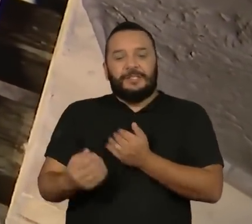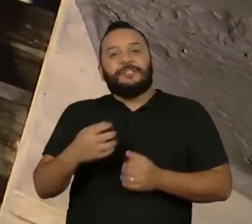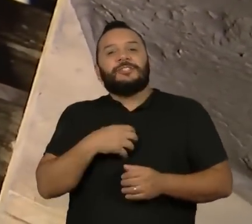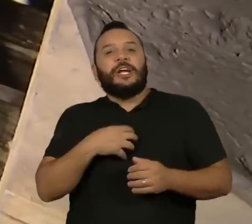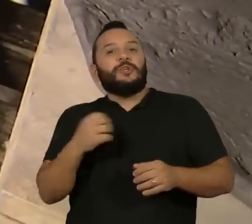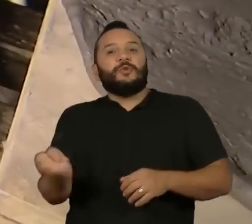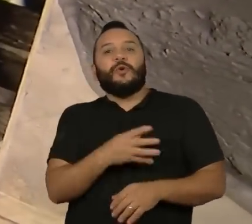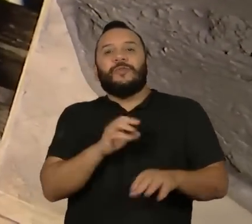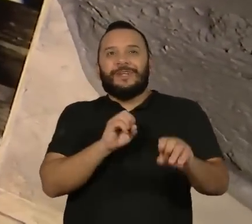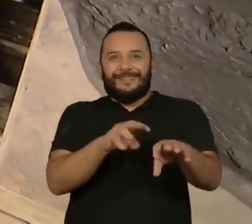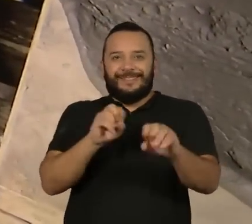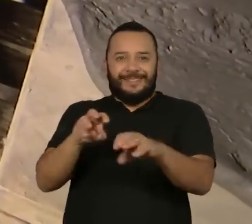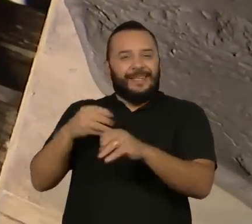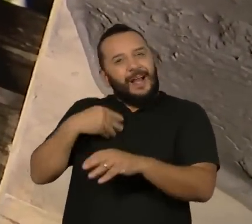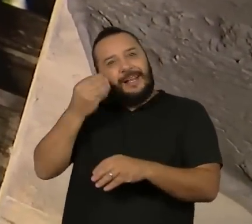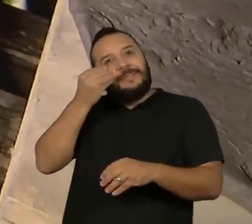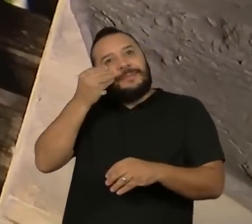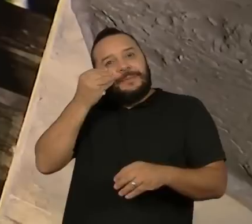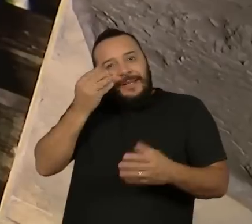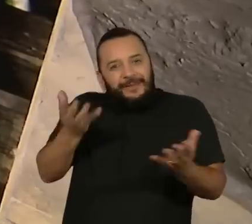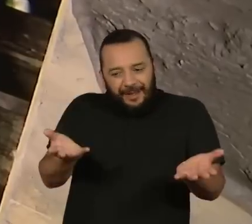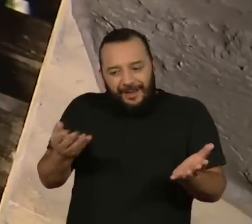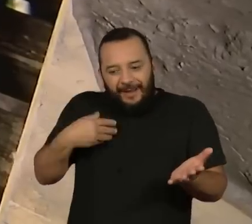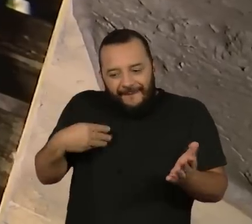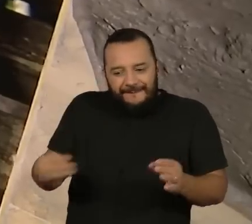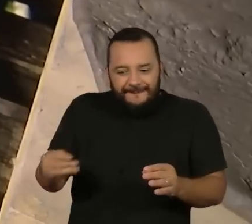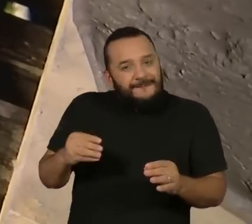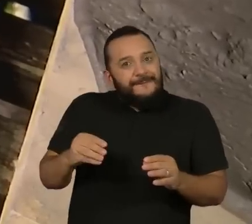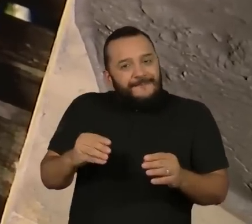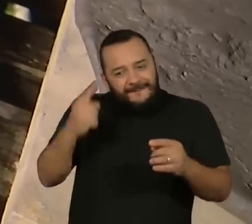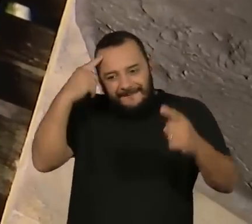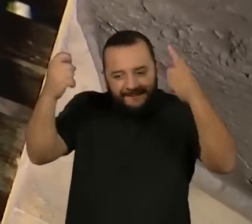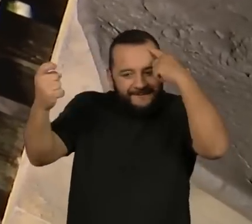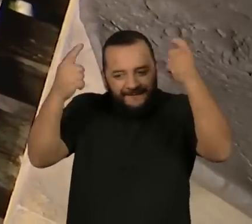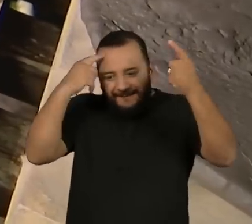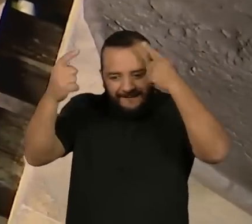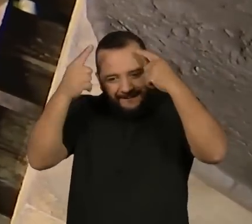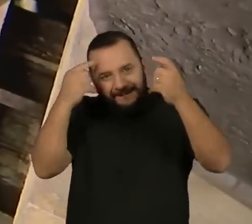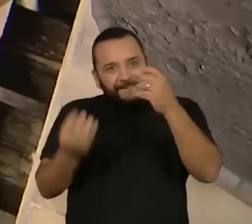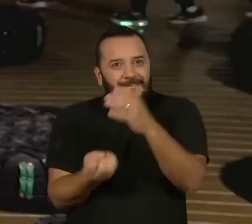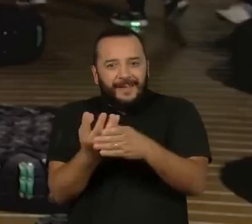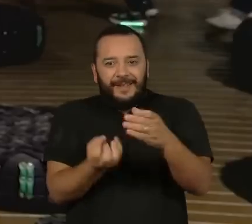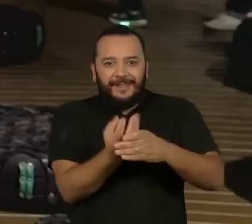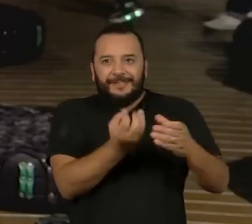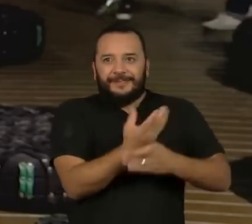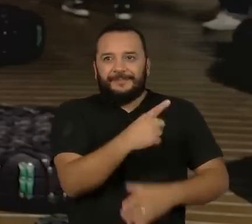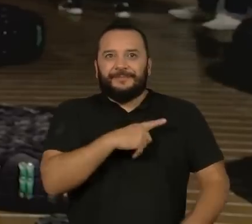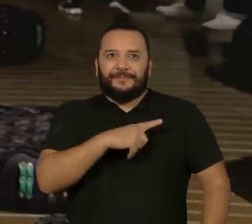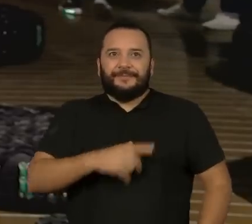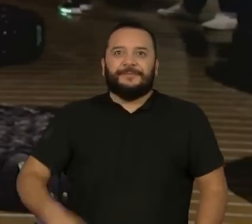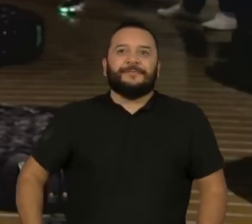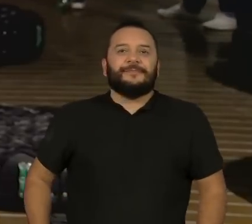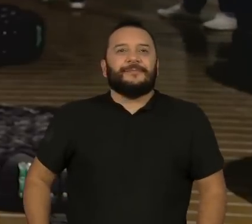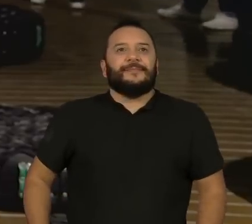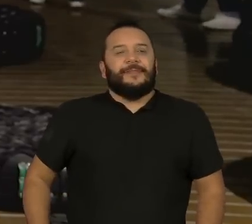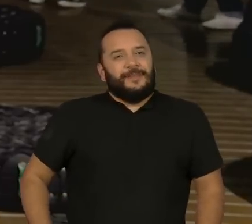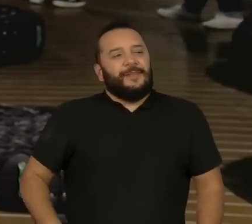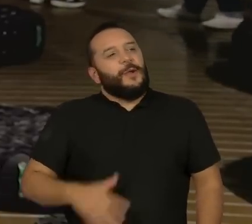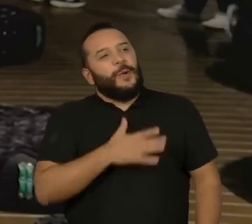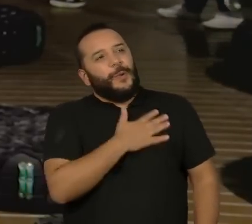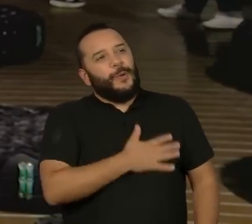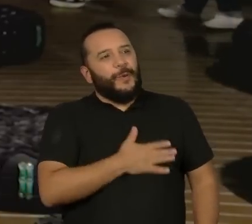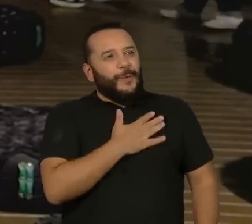por meio da experimentação sensorial e estimular a criatividade dos estudantes. Gosto muito